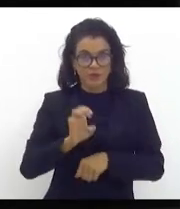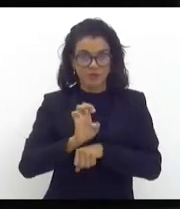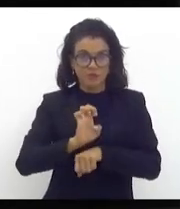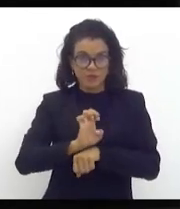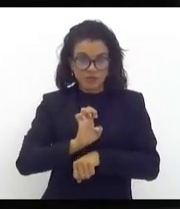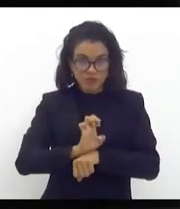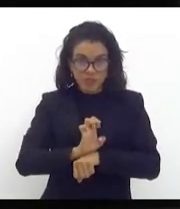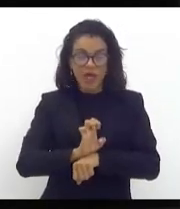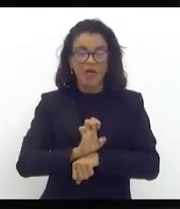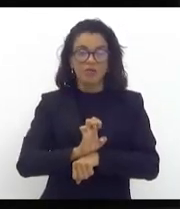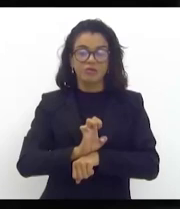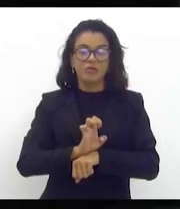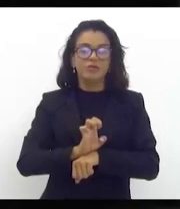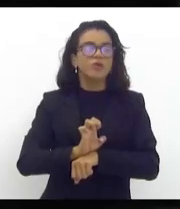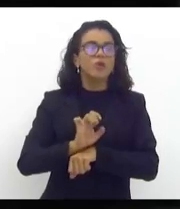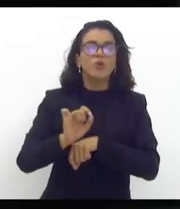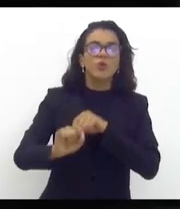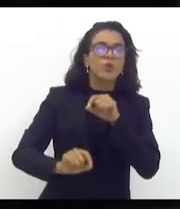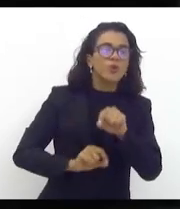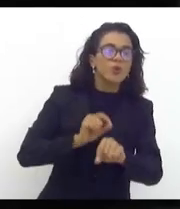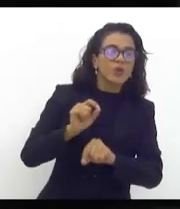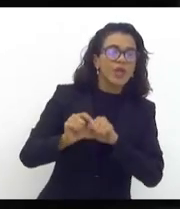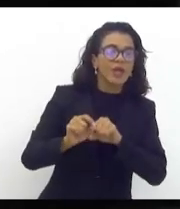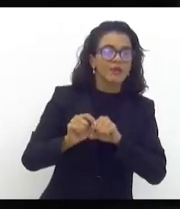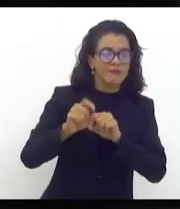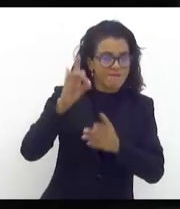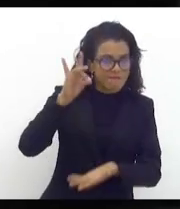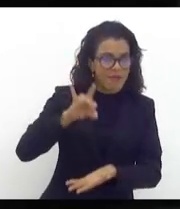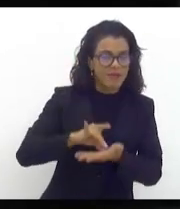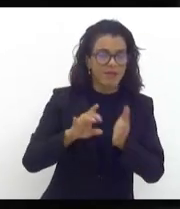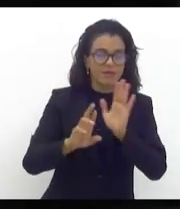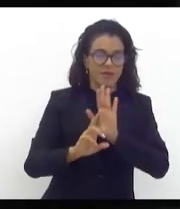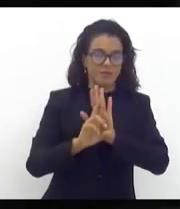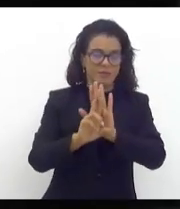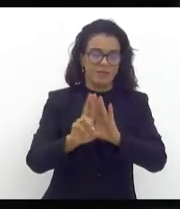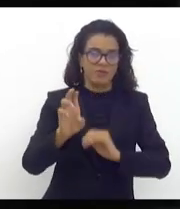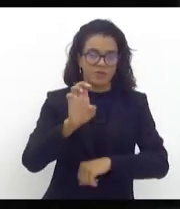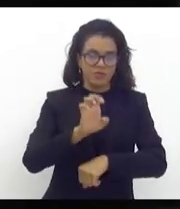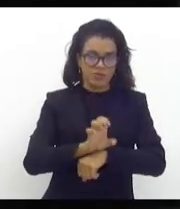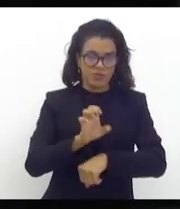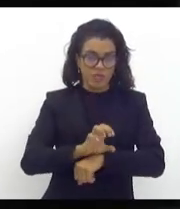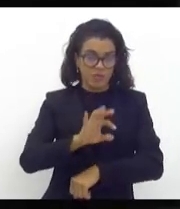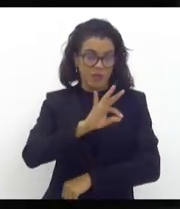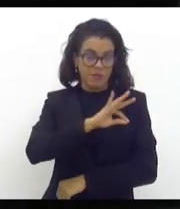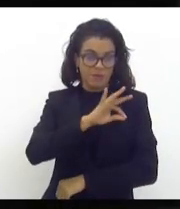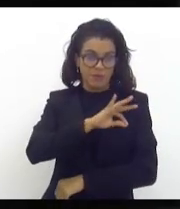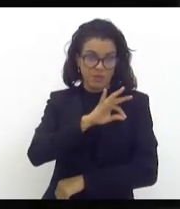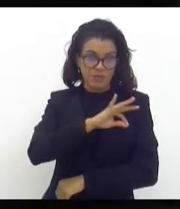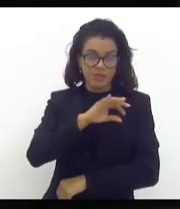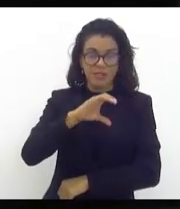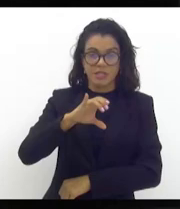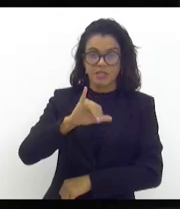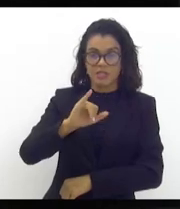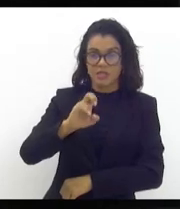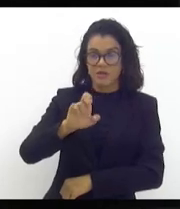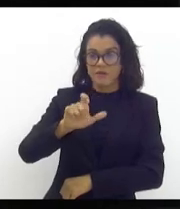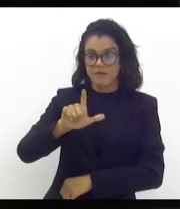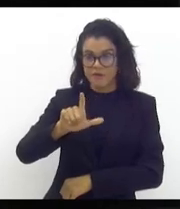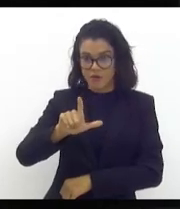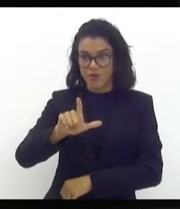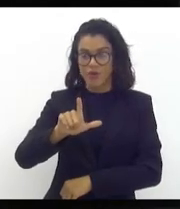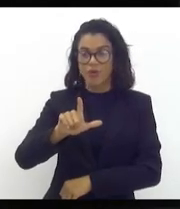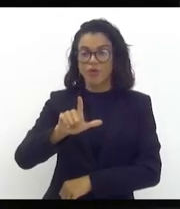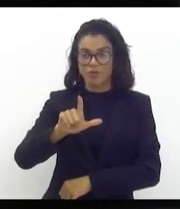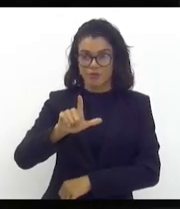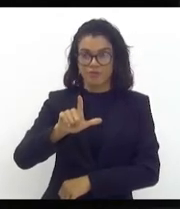Estado seja instado, né, pela Polícia Civil ou por autorregulação, que eu acho que seria